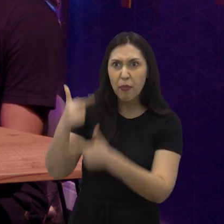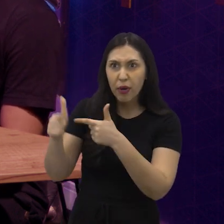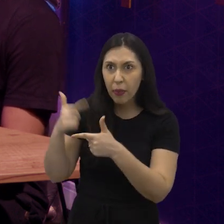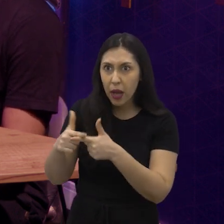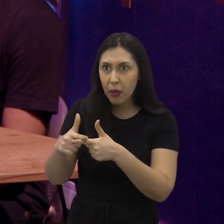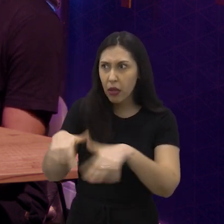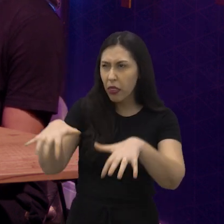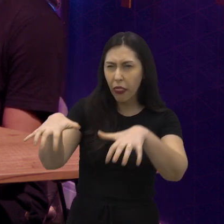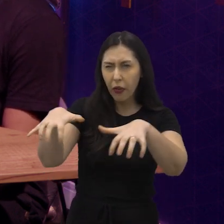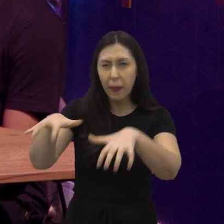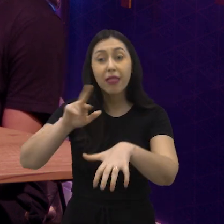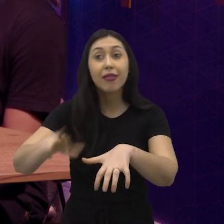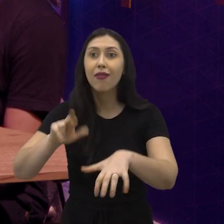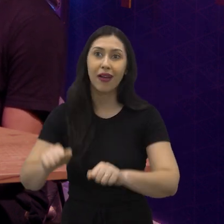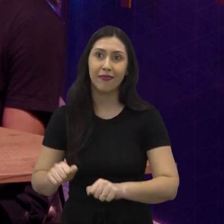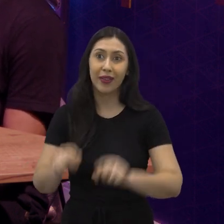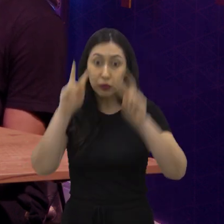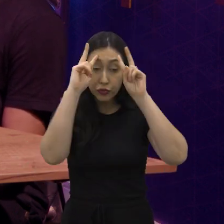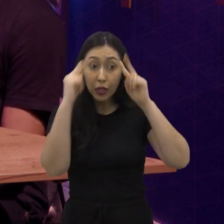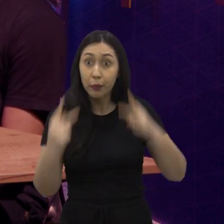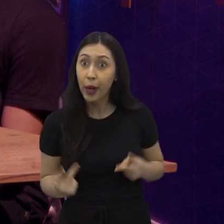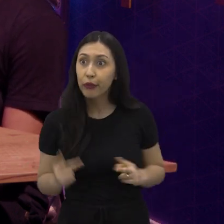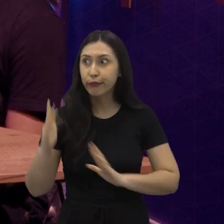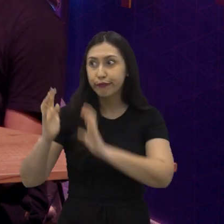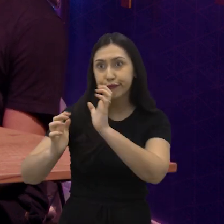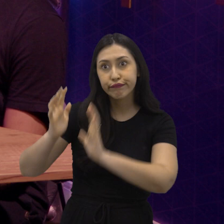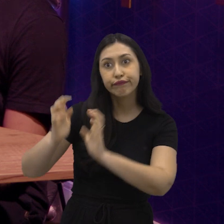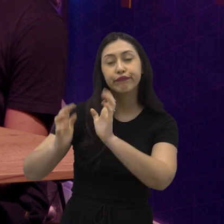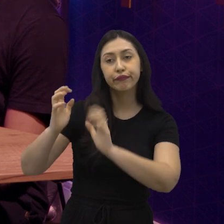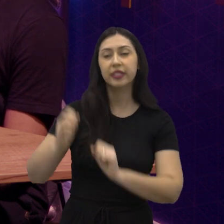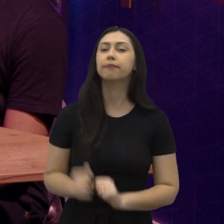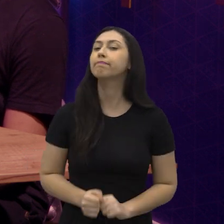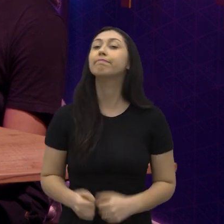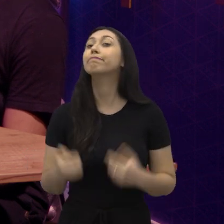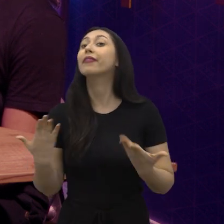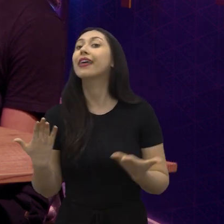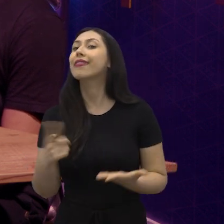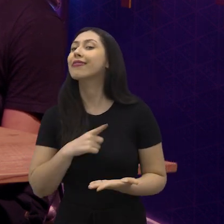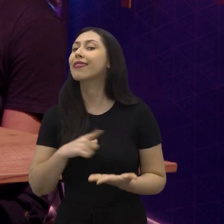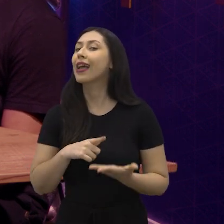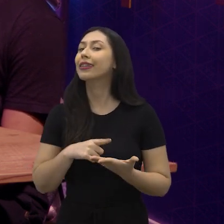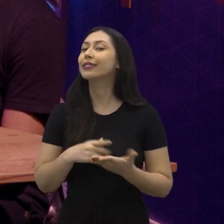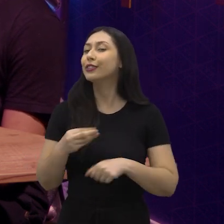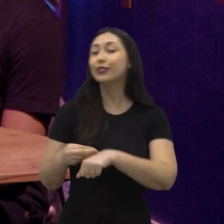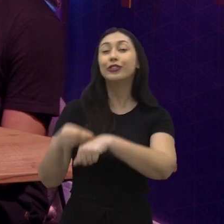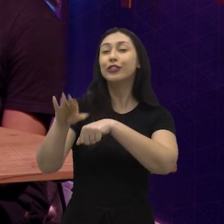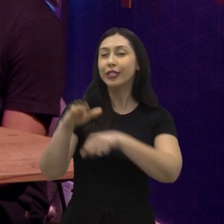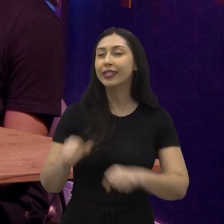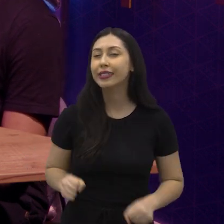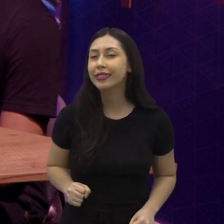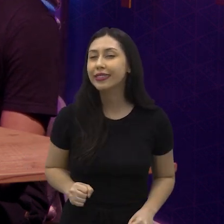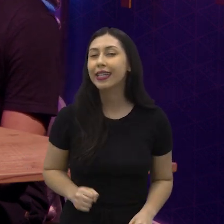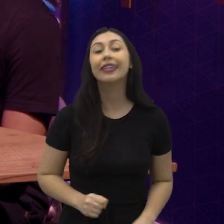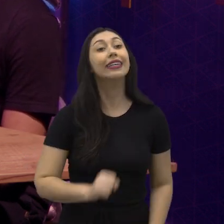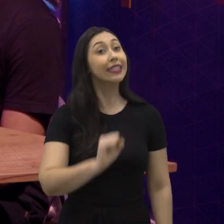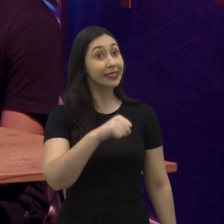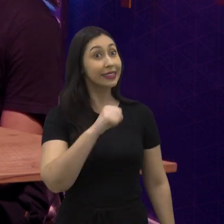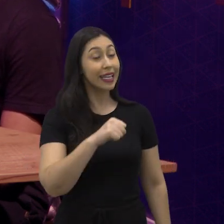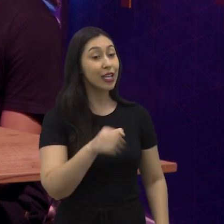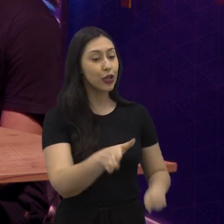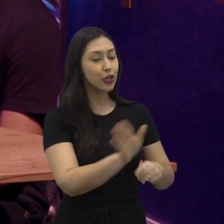não é o zumbi, o problema é o ser humano. Pois é. Mas Vic, você tem indicações aí pra gente? Tem algumas indicações de